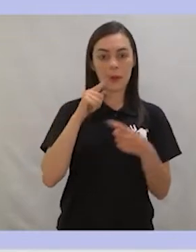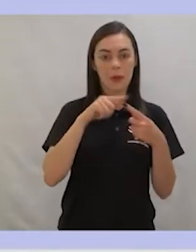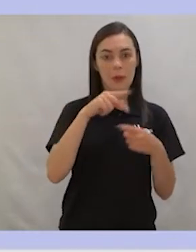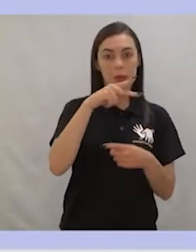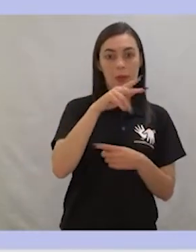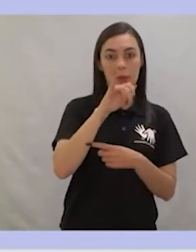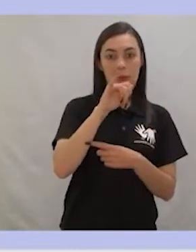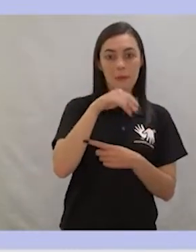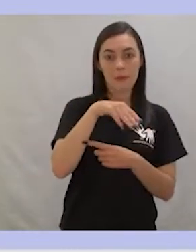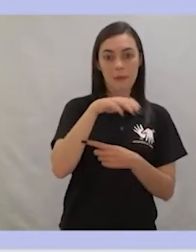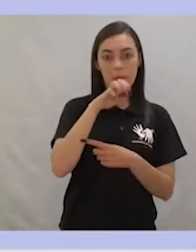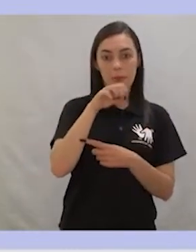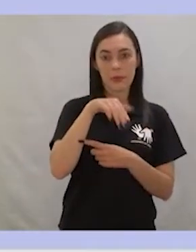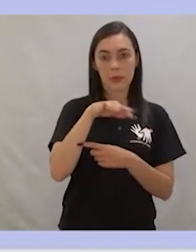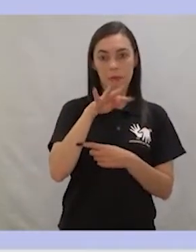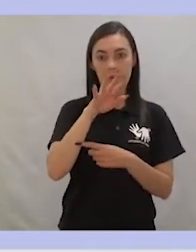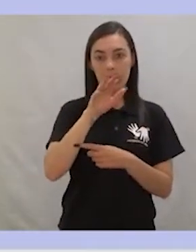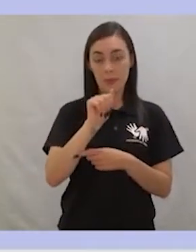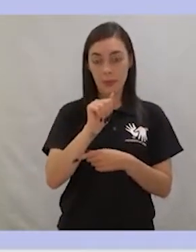Pimenta,